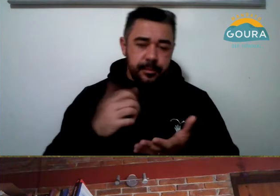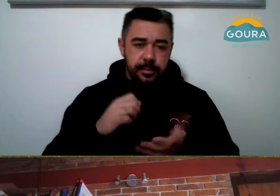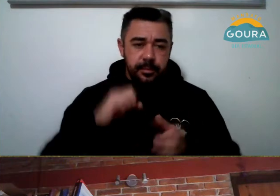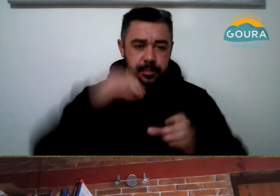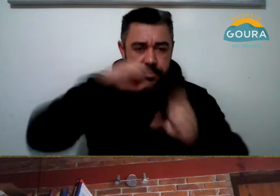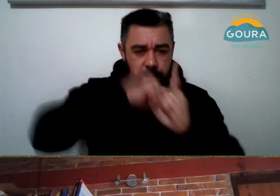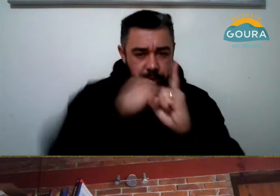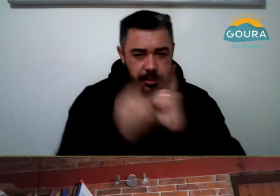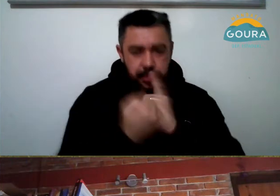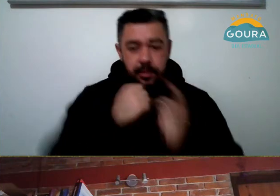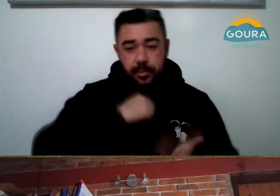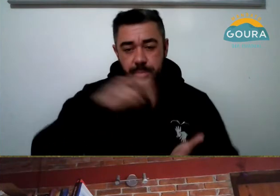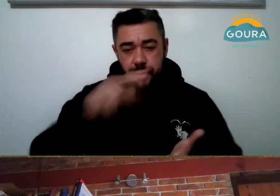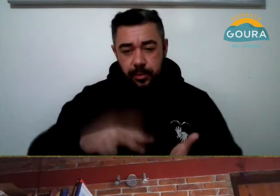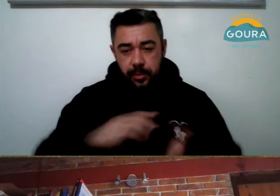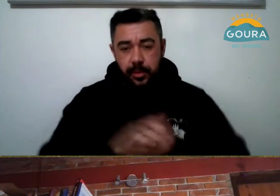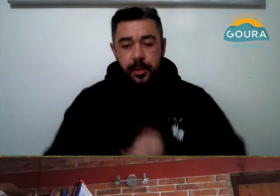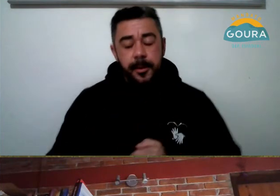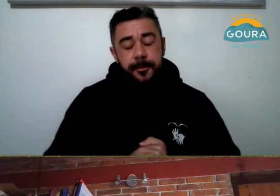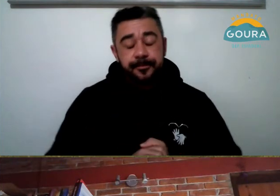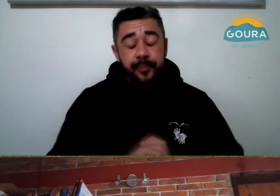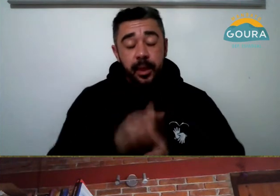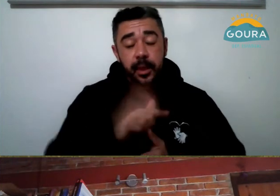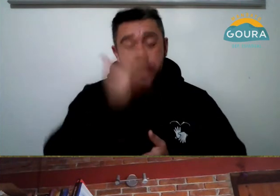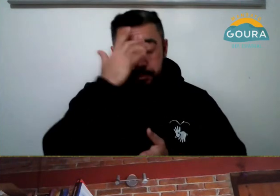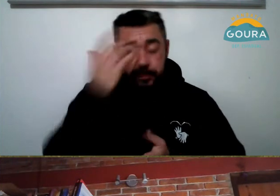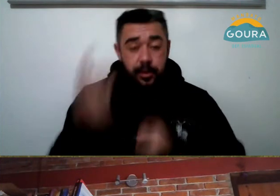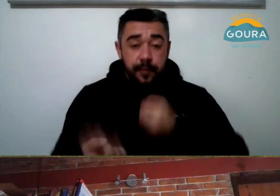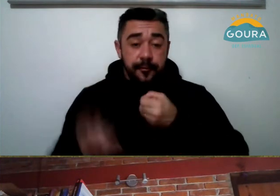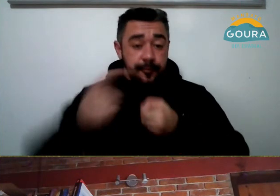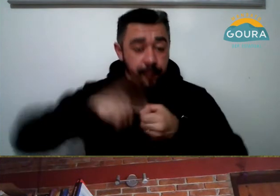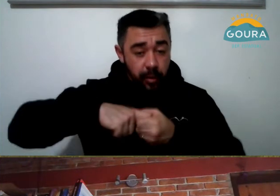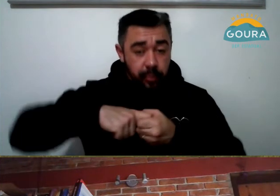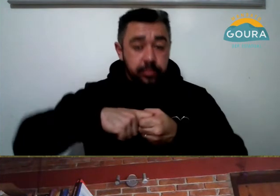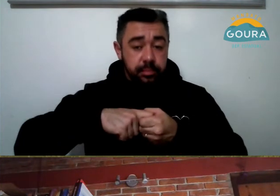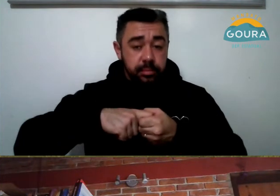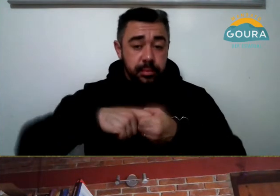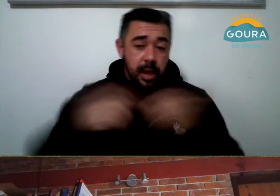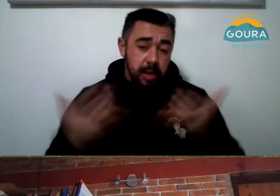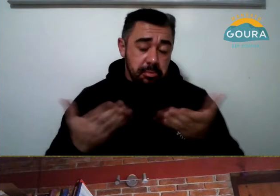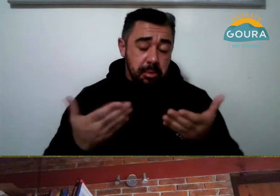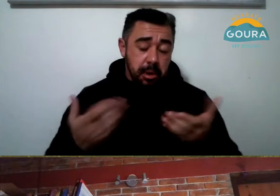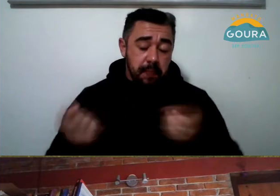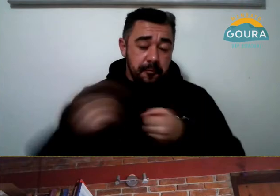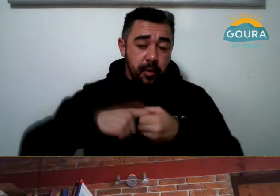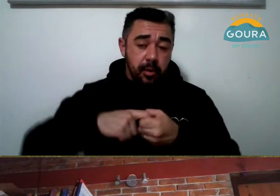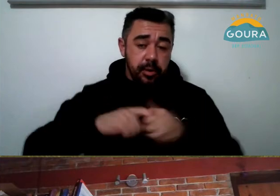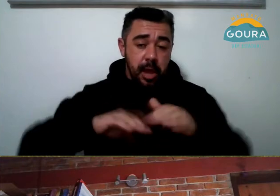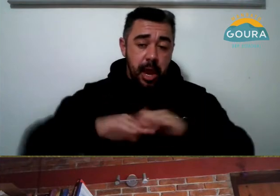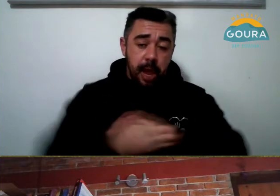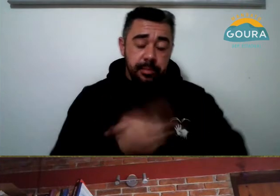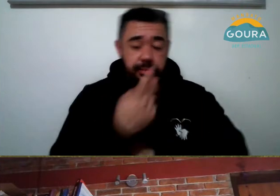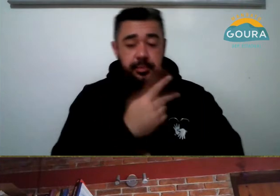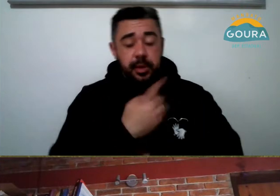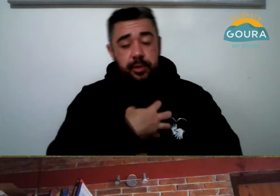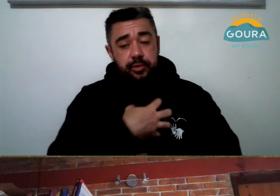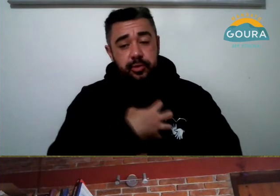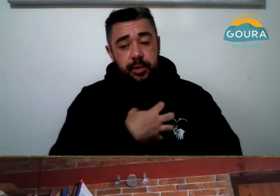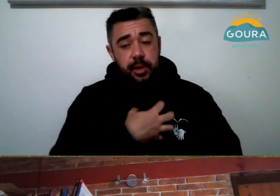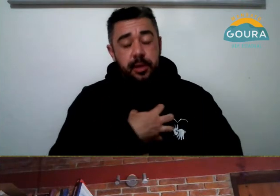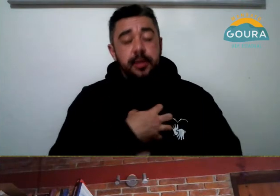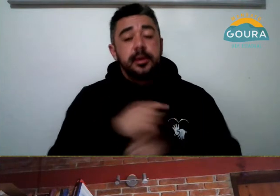Estas pessoas que regressam, regressam com os seus hábitos, naturalmente, mas regressam também